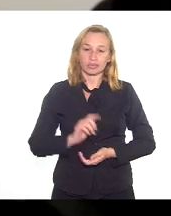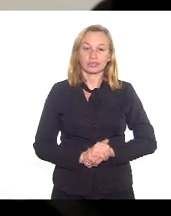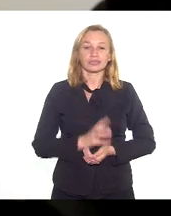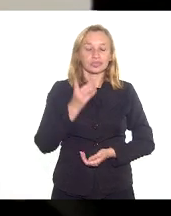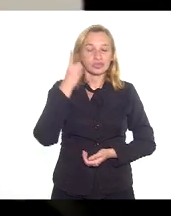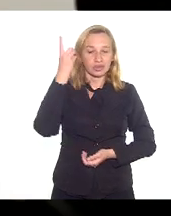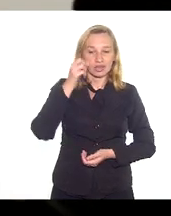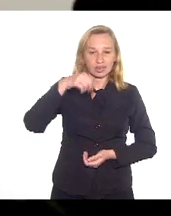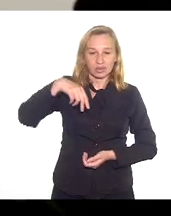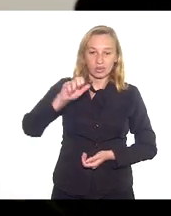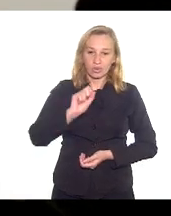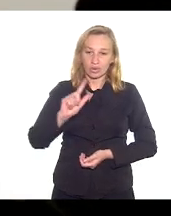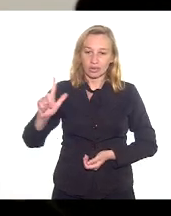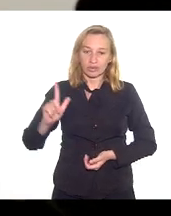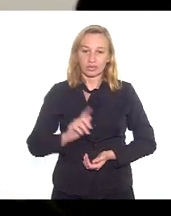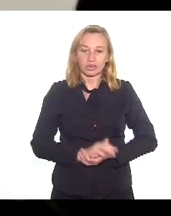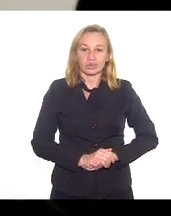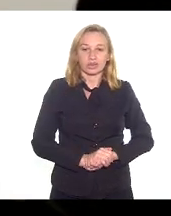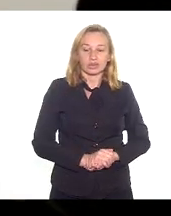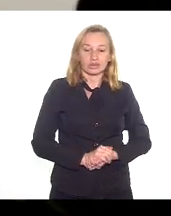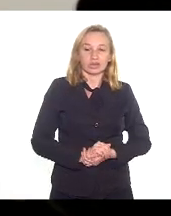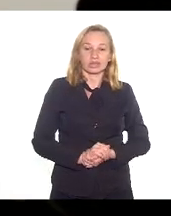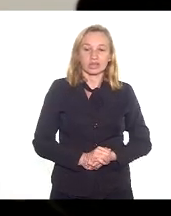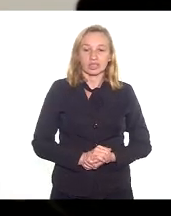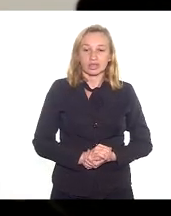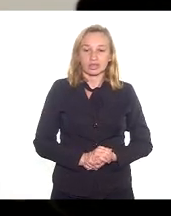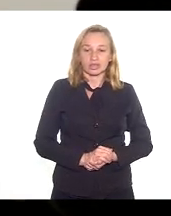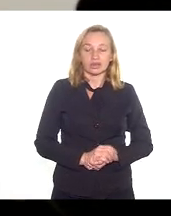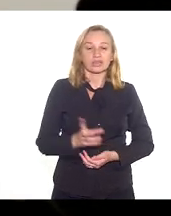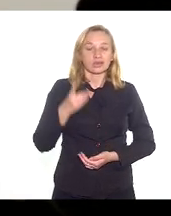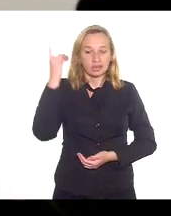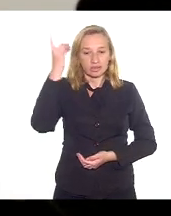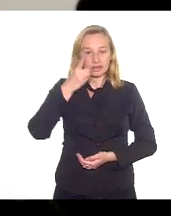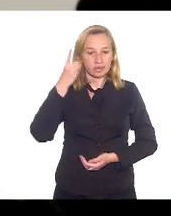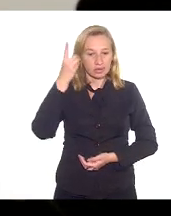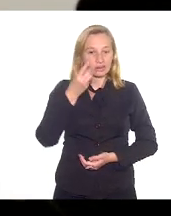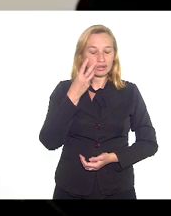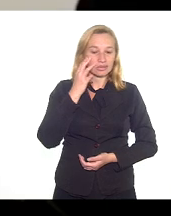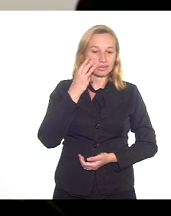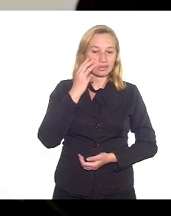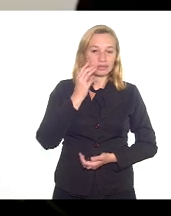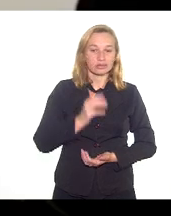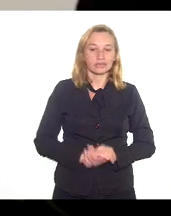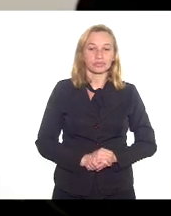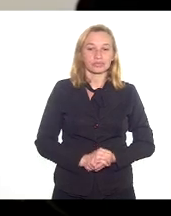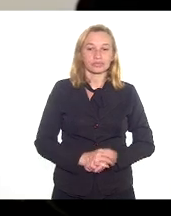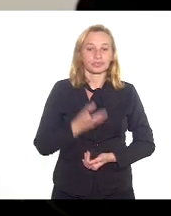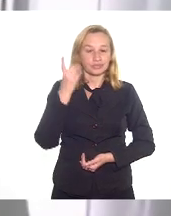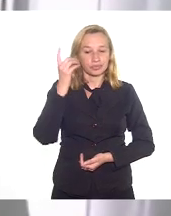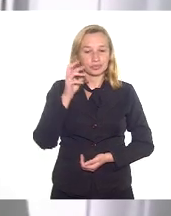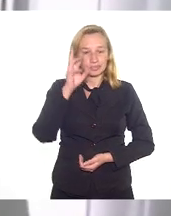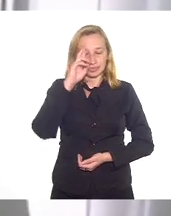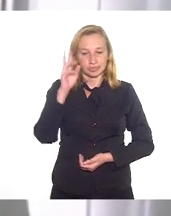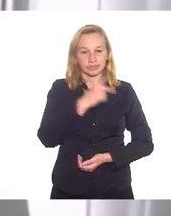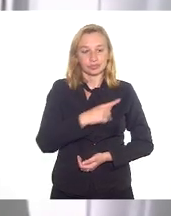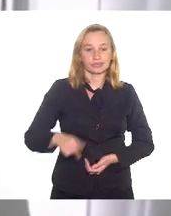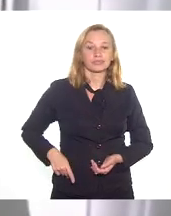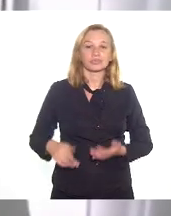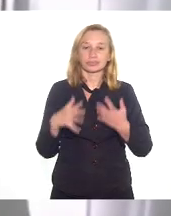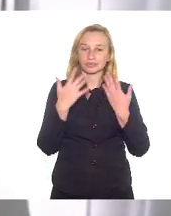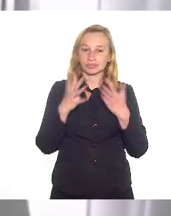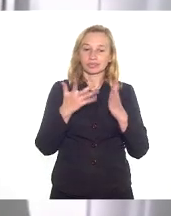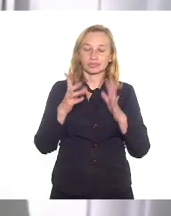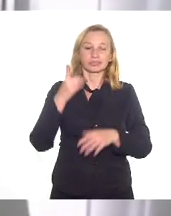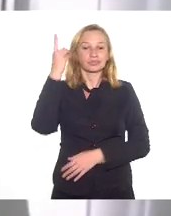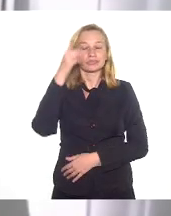Deputado Noel de Carvalho. Deputado Valdec Carneiro. Senhor presidente, cumprimentar a deputada Renata